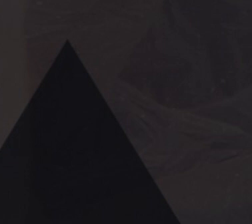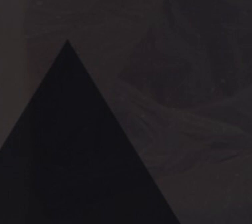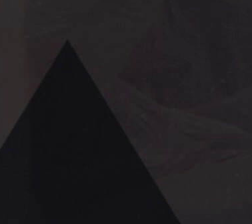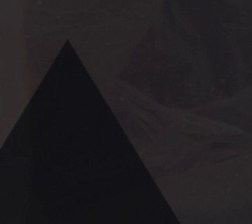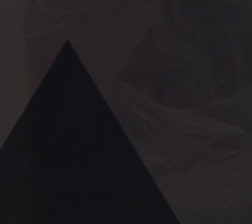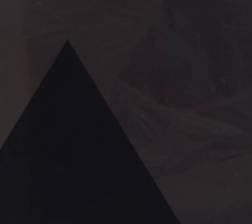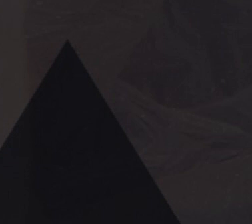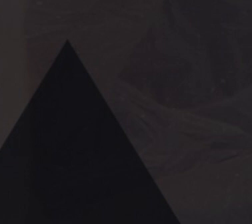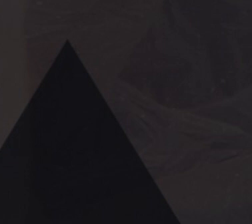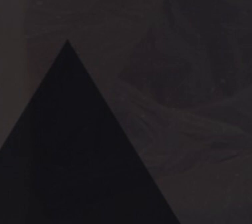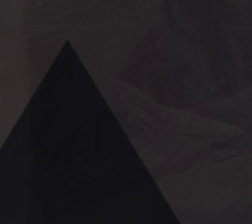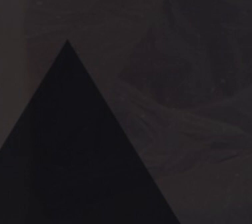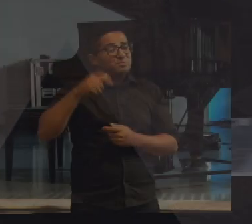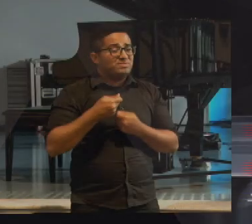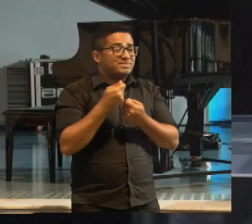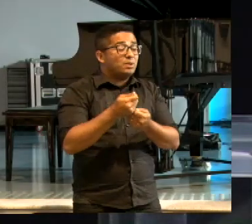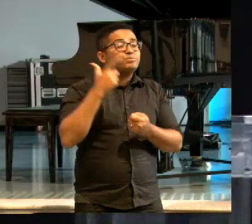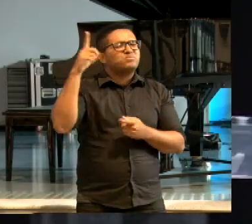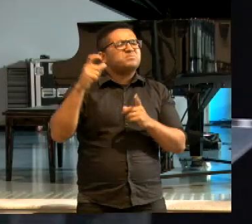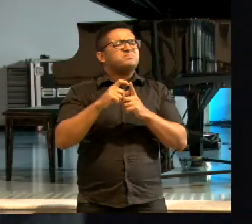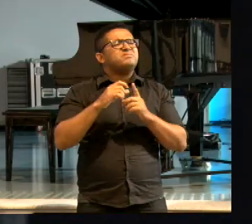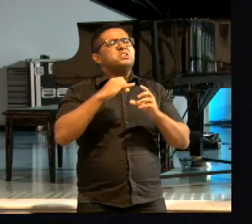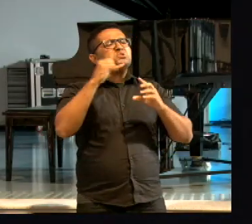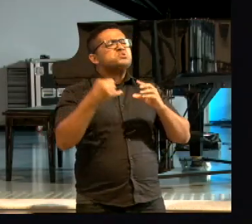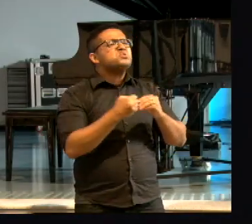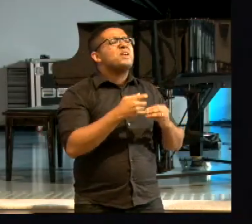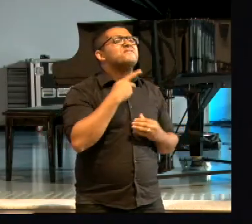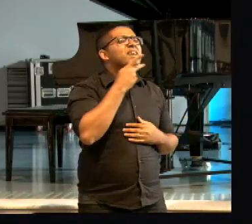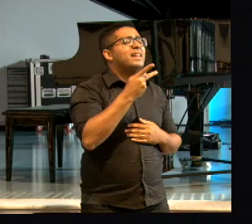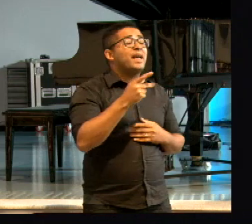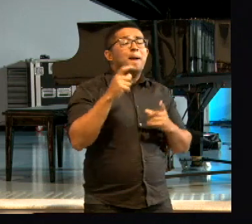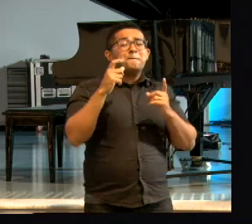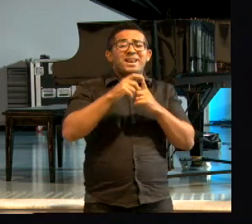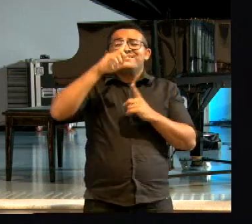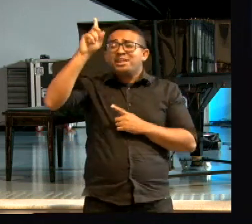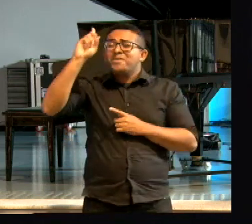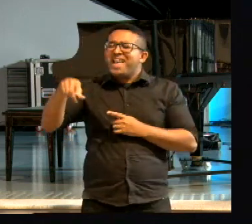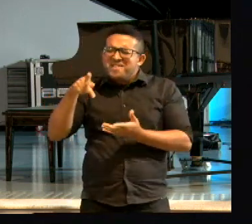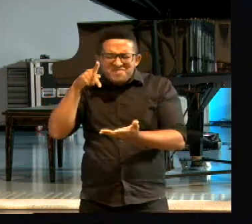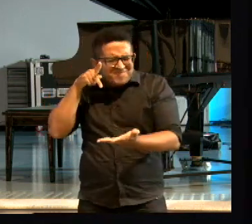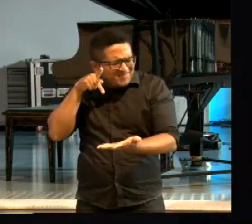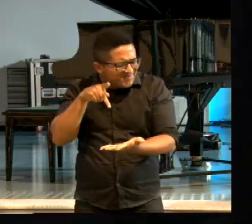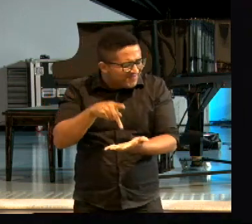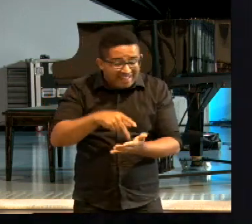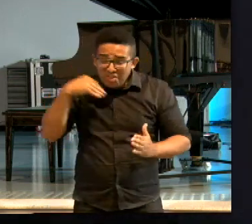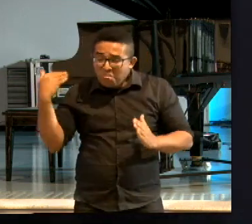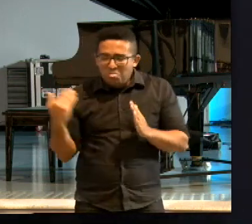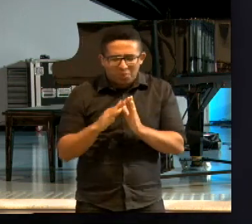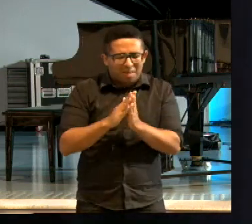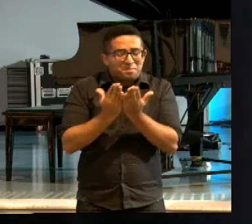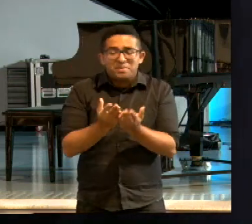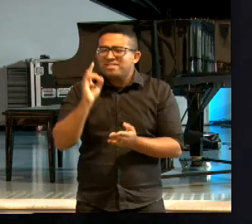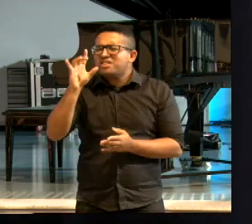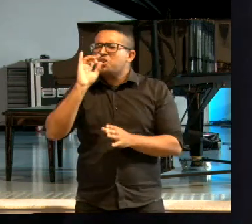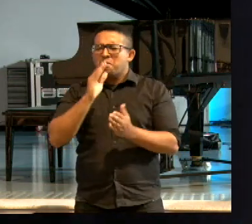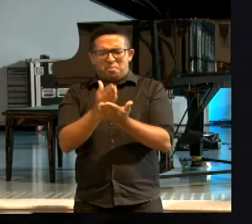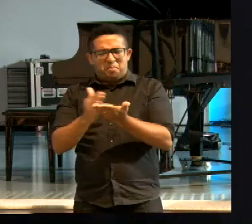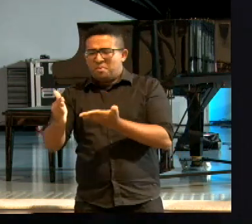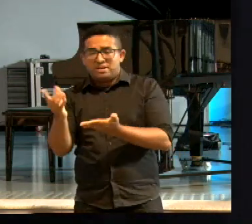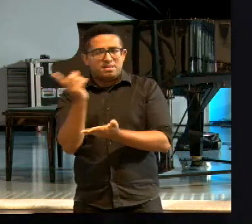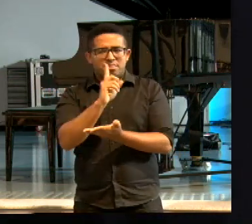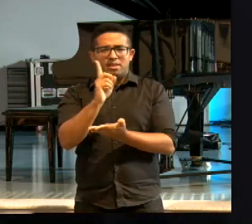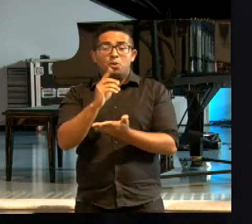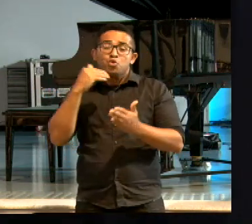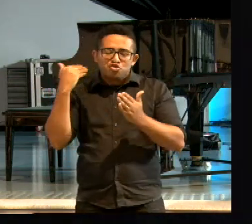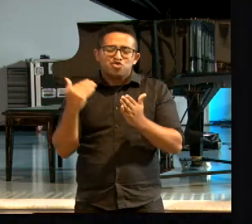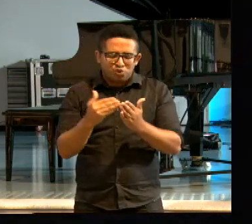da boa terra que o Senhor lhes deu. Em outras palavras, Josué estava dizendo: a palavra de Deus é a verdade toda ela, e não apenas uma parte. Ele